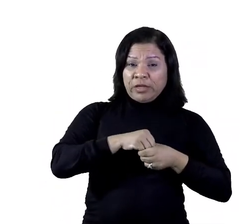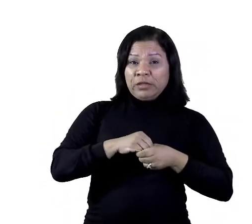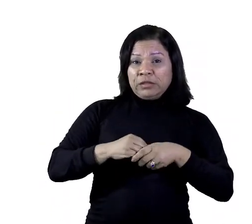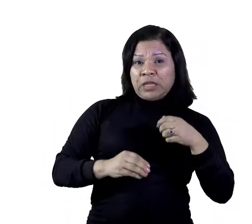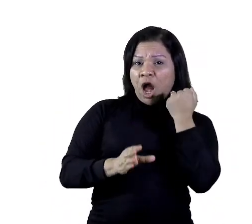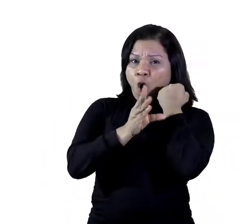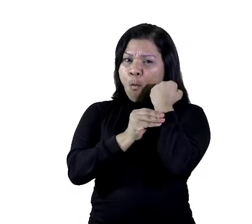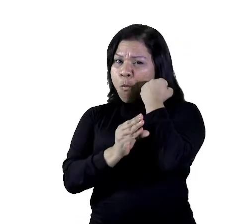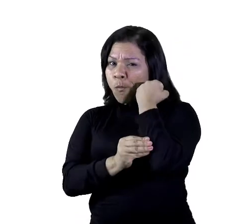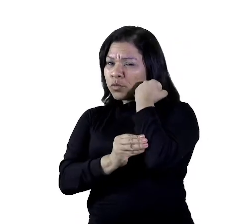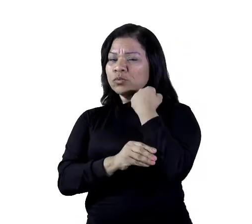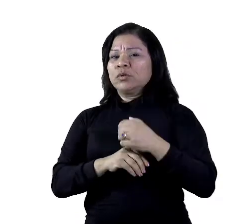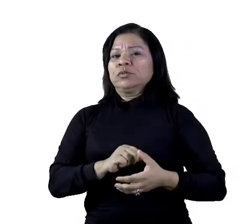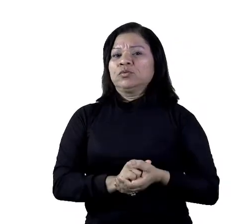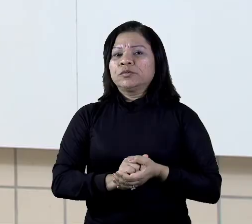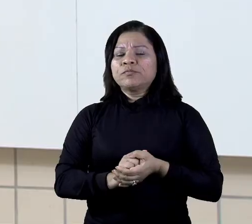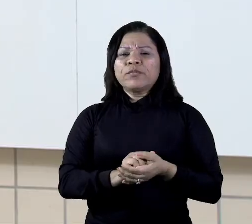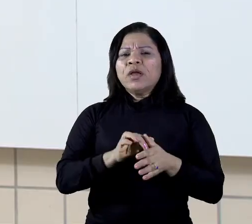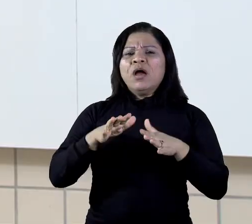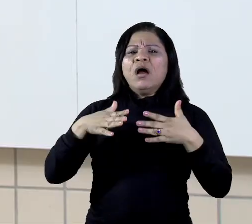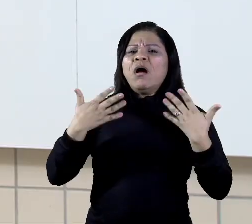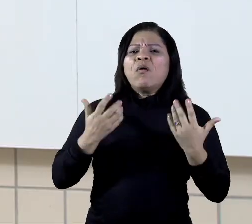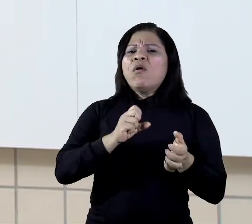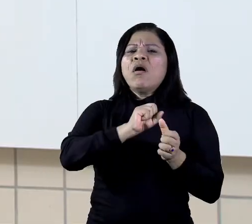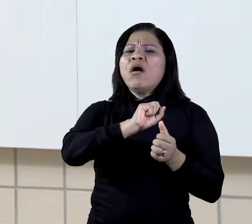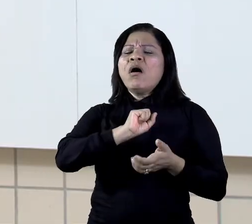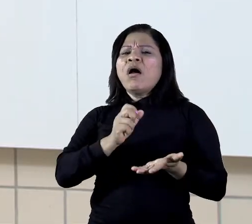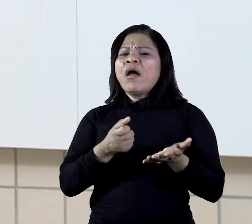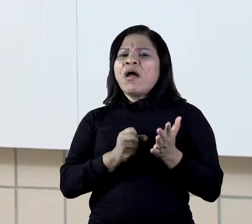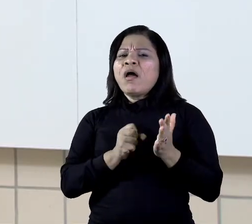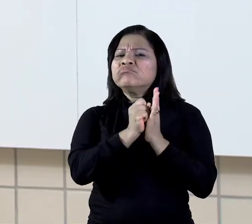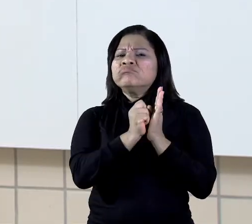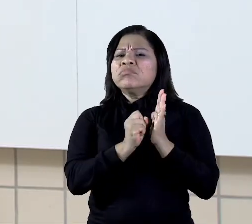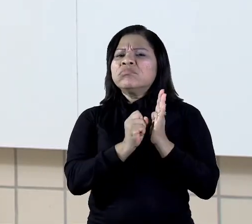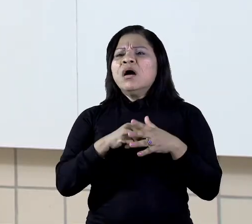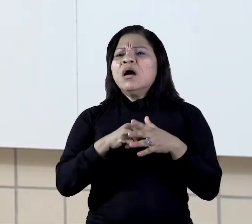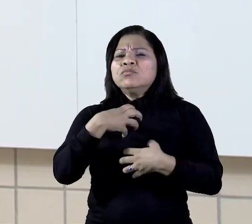Os sintomas dessas doenças é fraqueza,